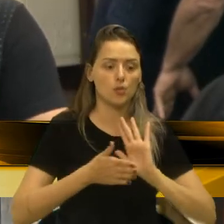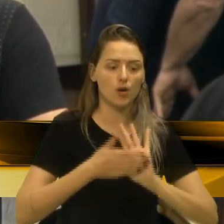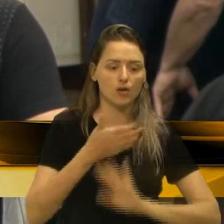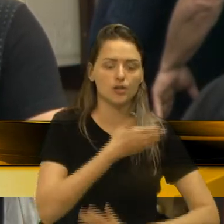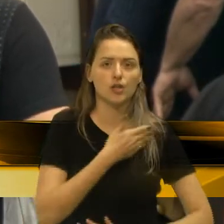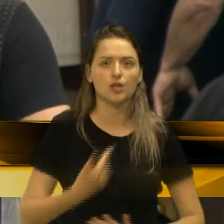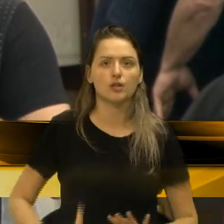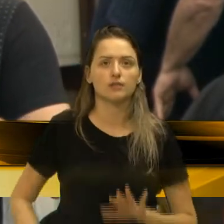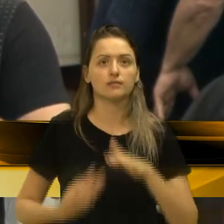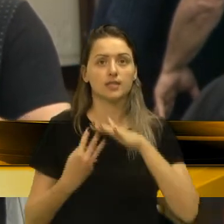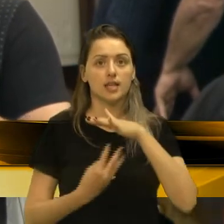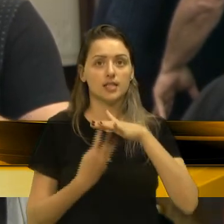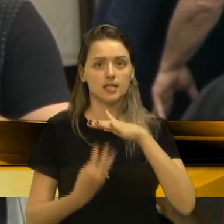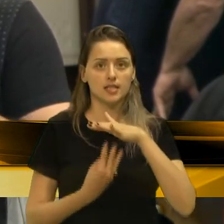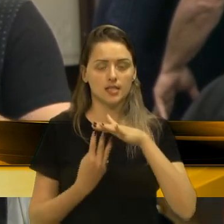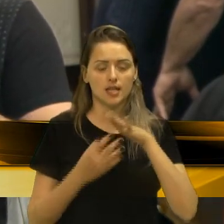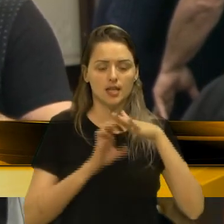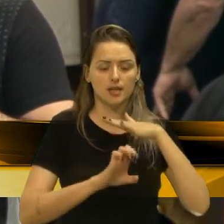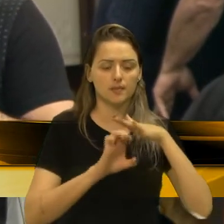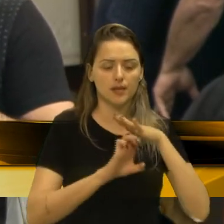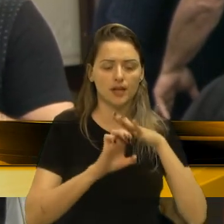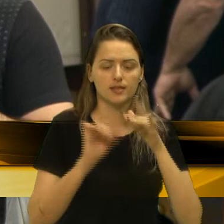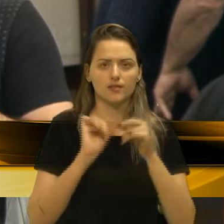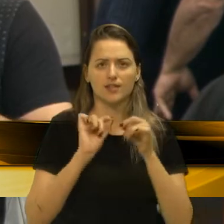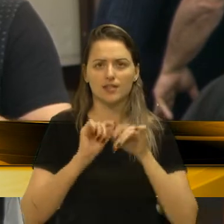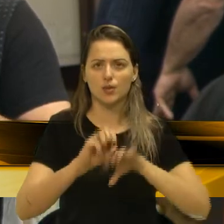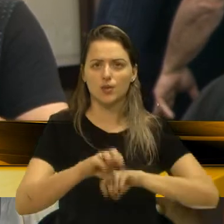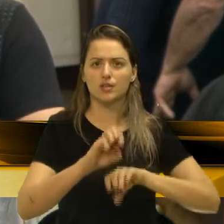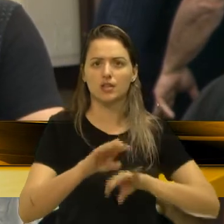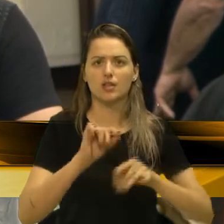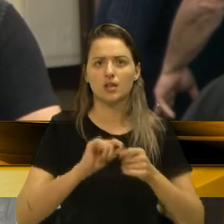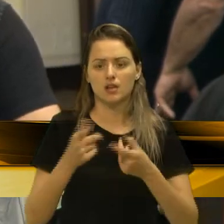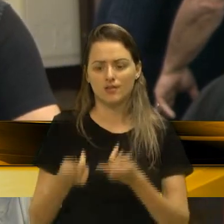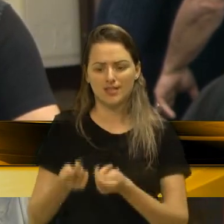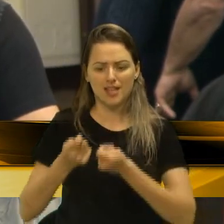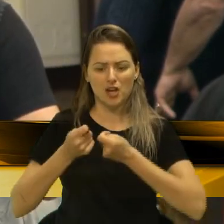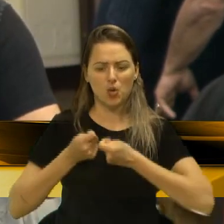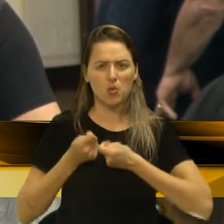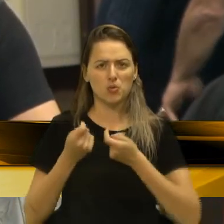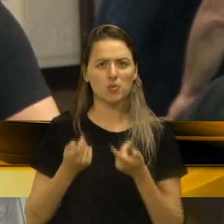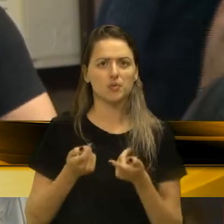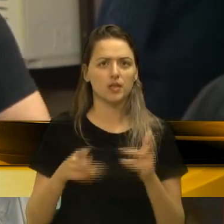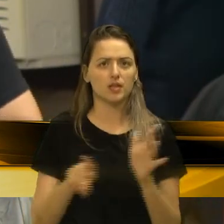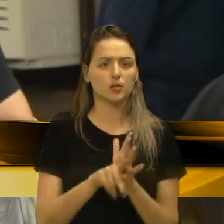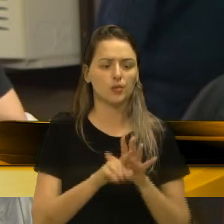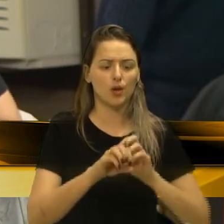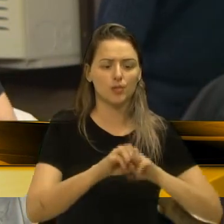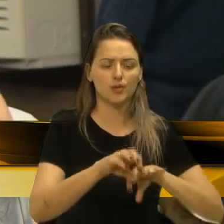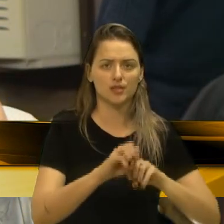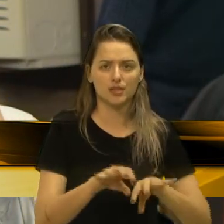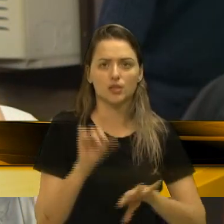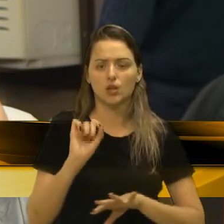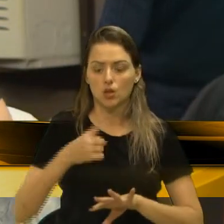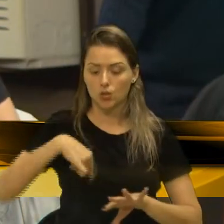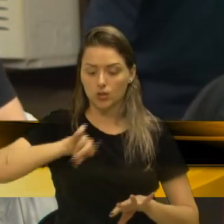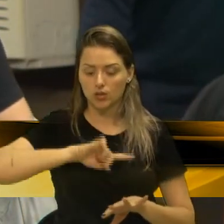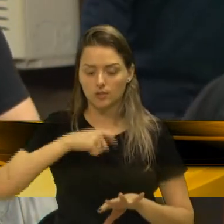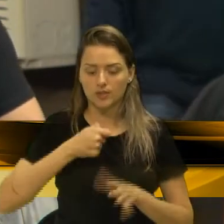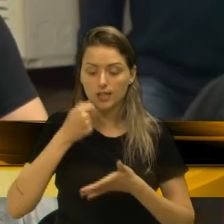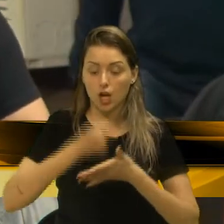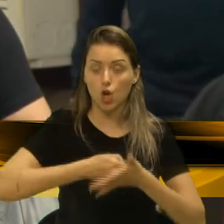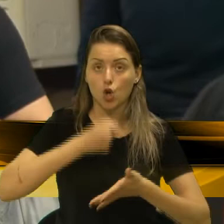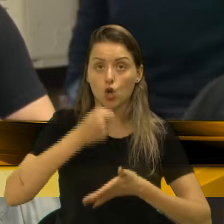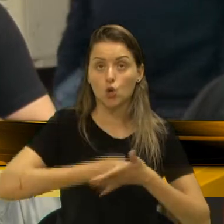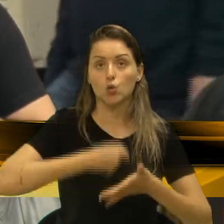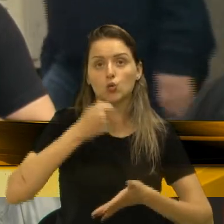dele terceirizar a educação, querendo fazer economia em cima da nossa educação. E aí o que nós temos que brigar, colegas